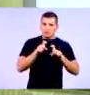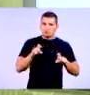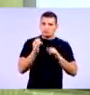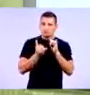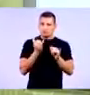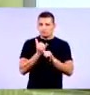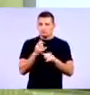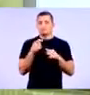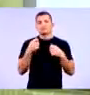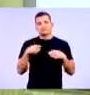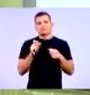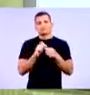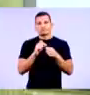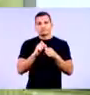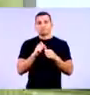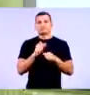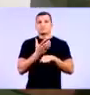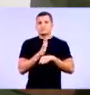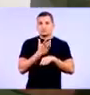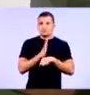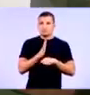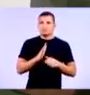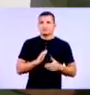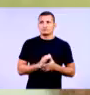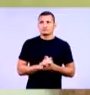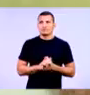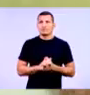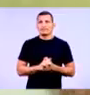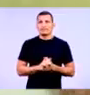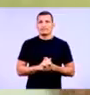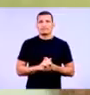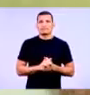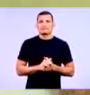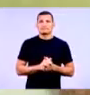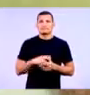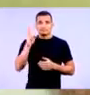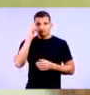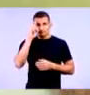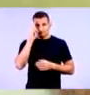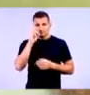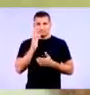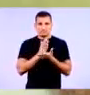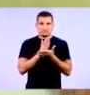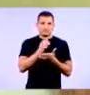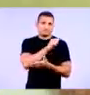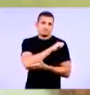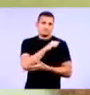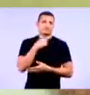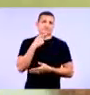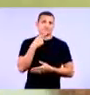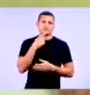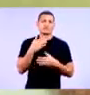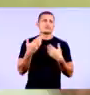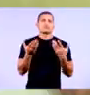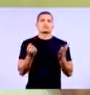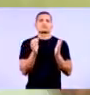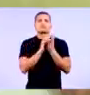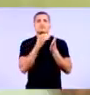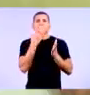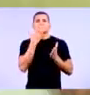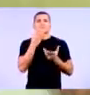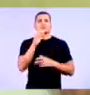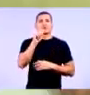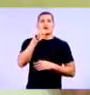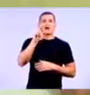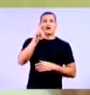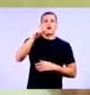ok? Professora, e agora, só sim, lembrando, Sara, os alunos eles tiveram uma dúvida em qual formato enviar nessa